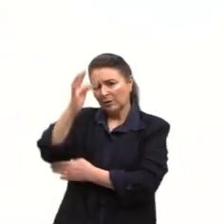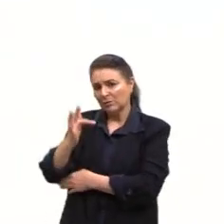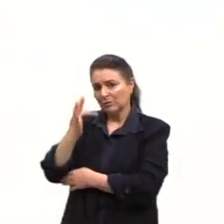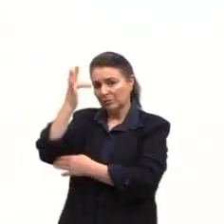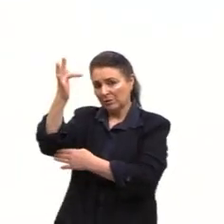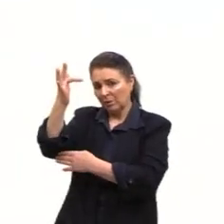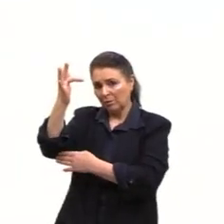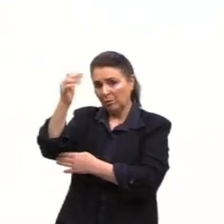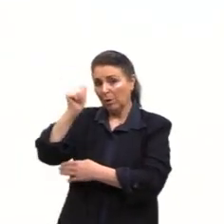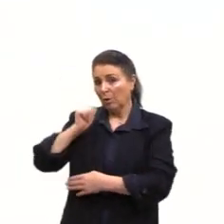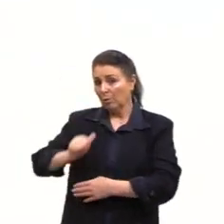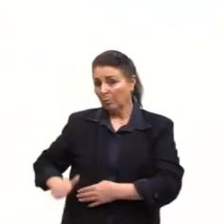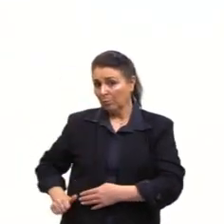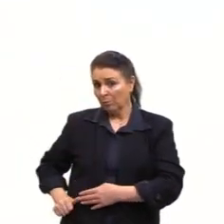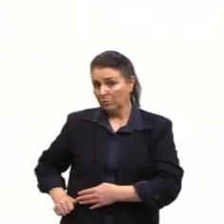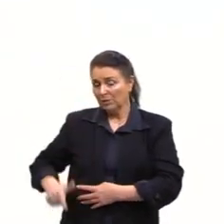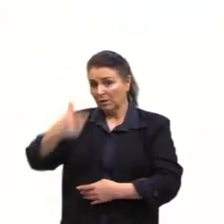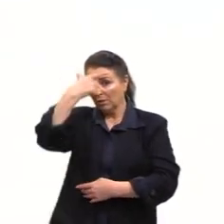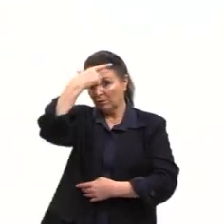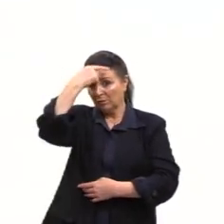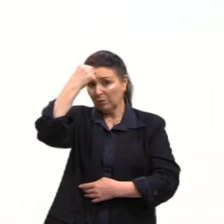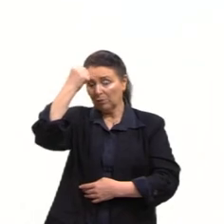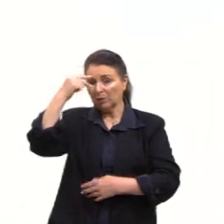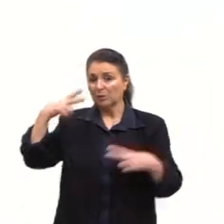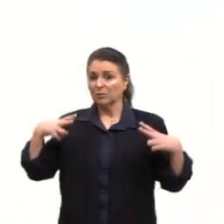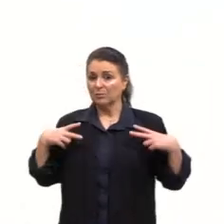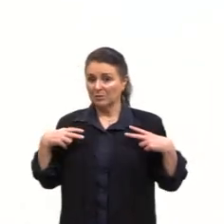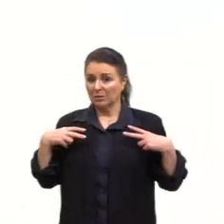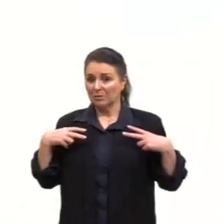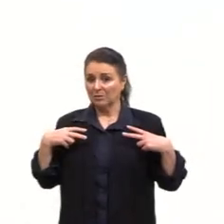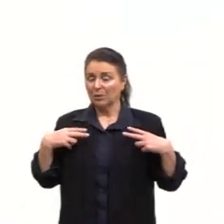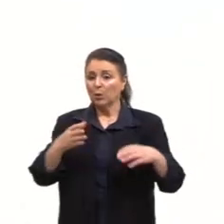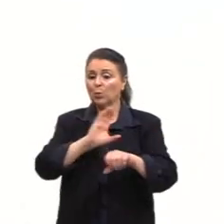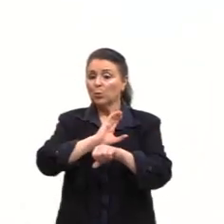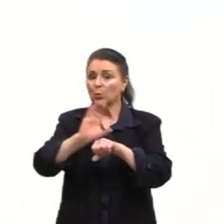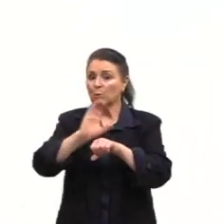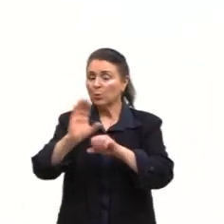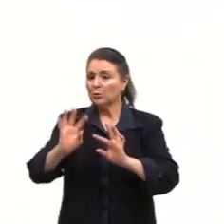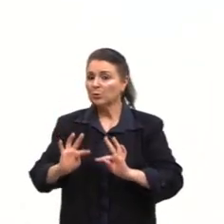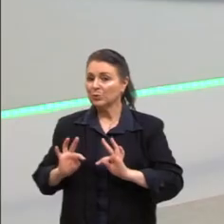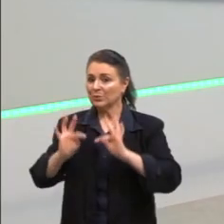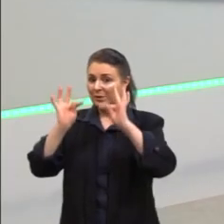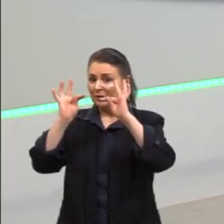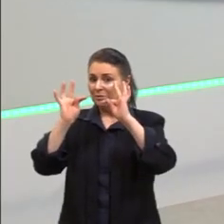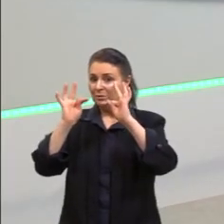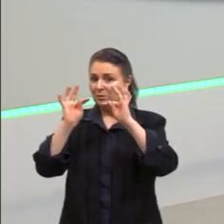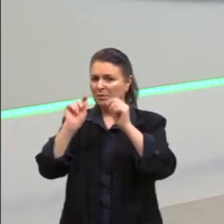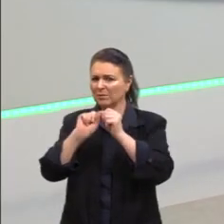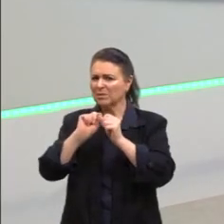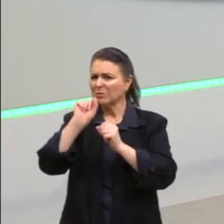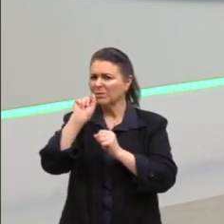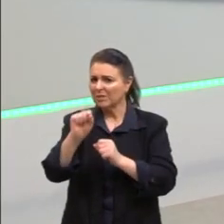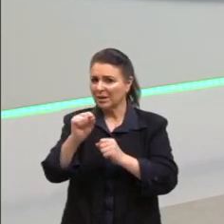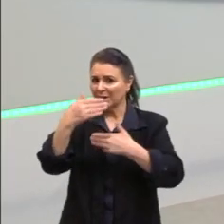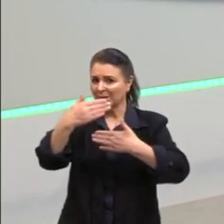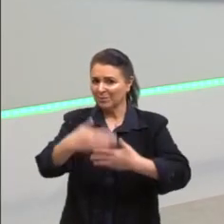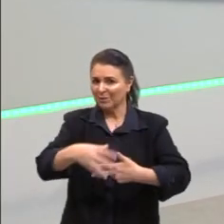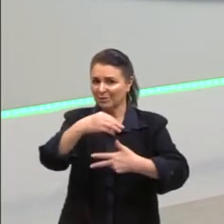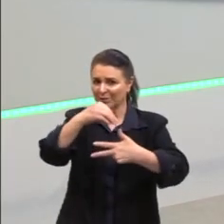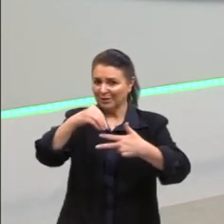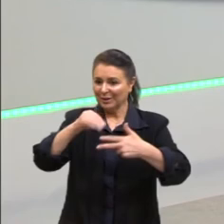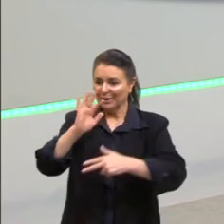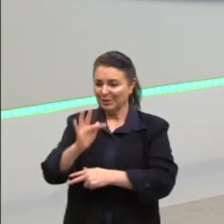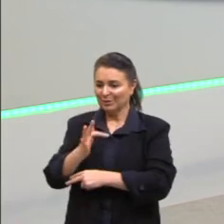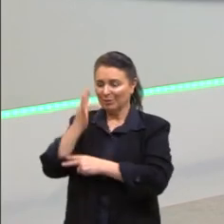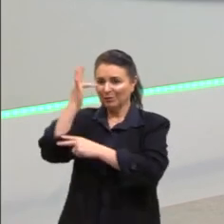privada? Vocês querem tentar aí um curso técnico? Vocês querem fazer o quê com o Enem? Pensem nas possibilidades.